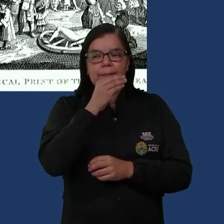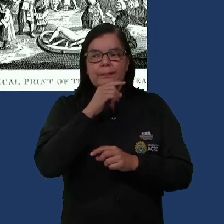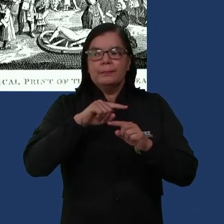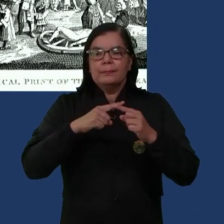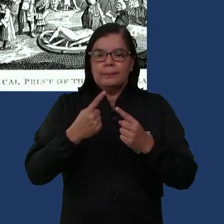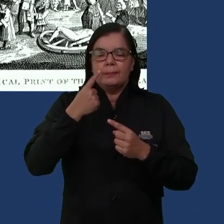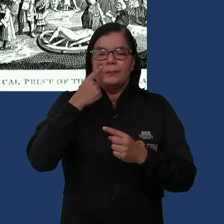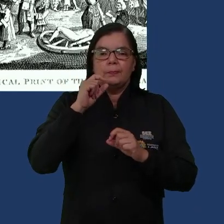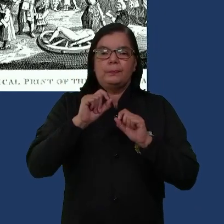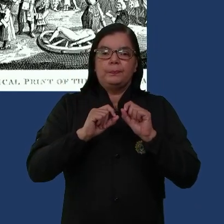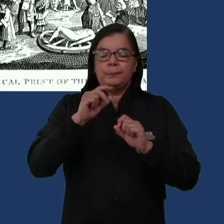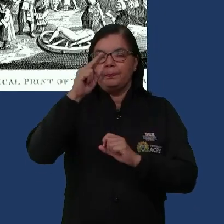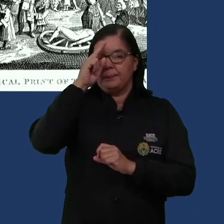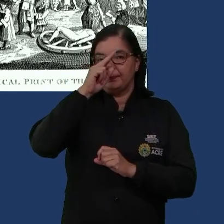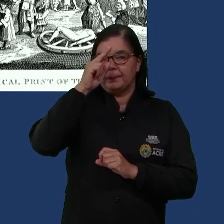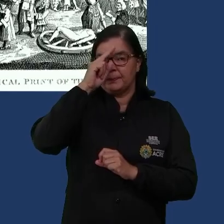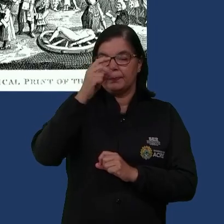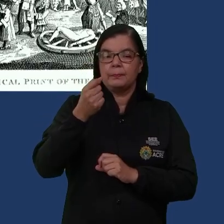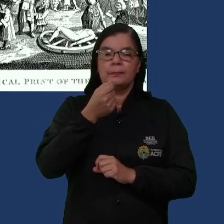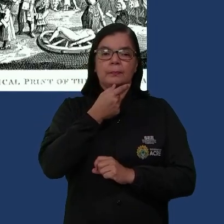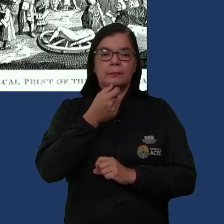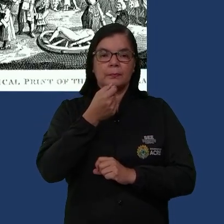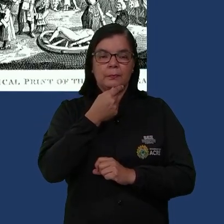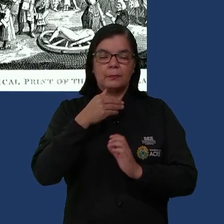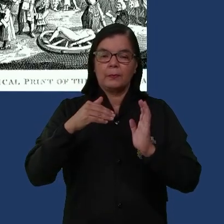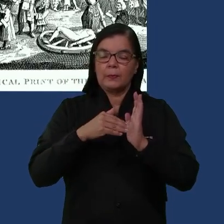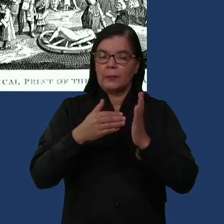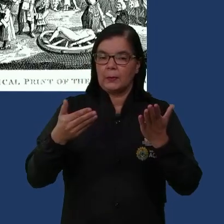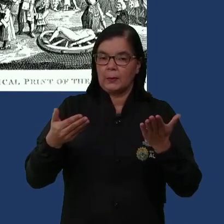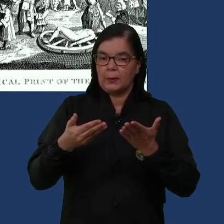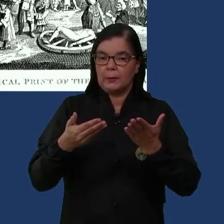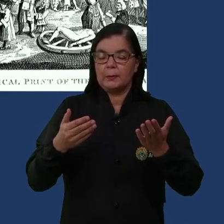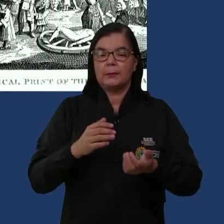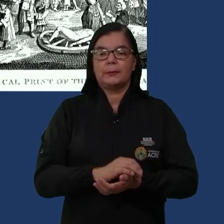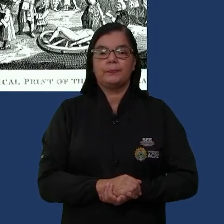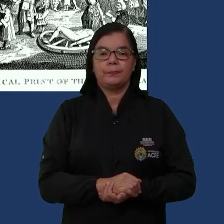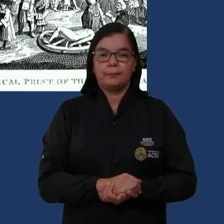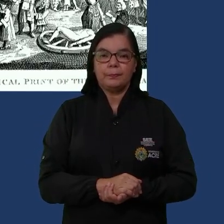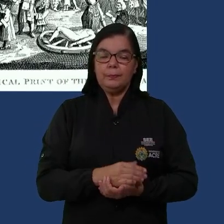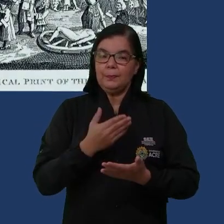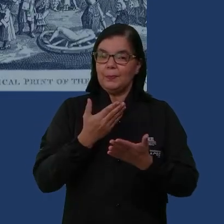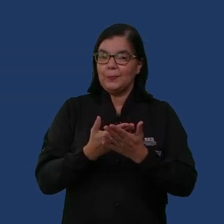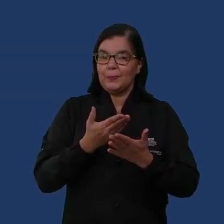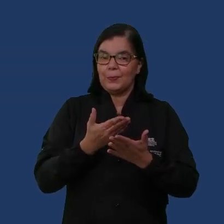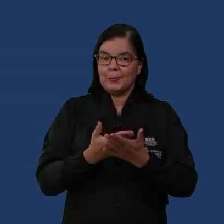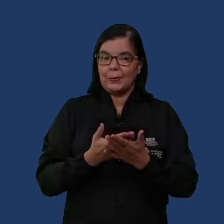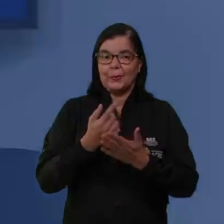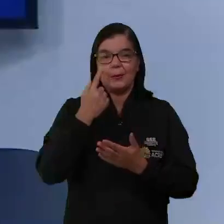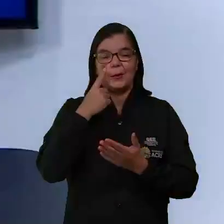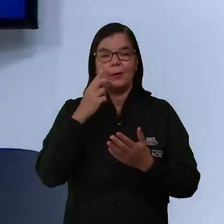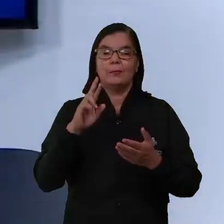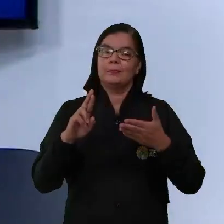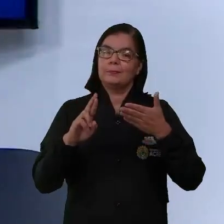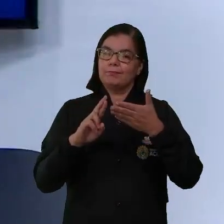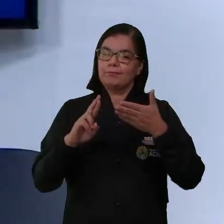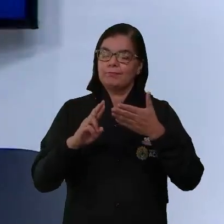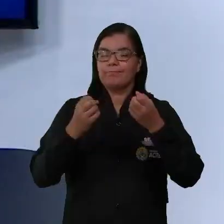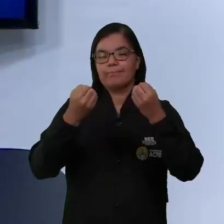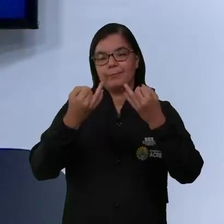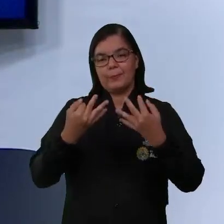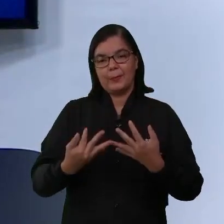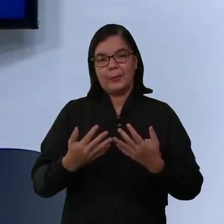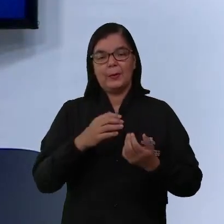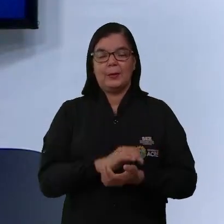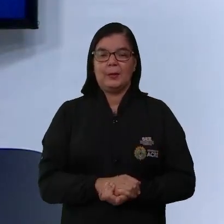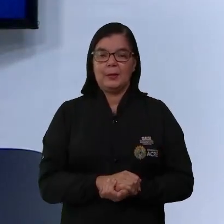breve, sobre a história da paródia até os dias atuais. A nossa aula de hoje está chegando ao final e